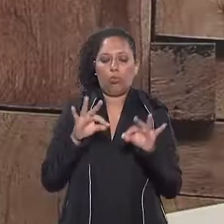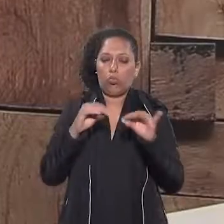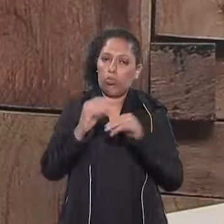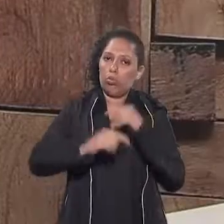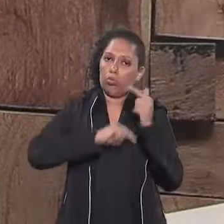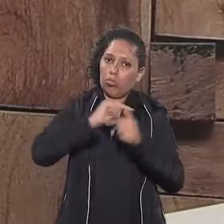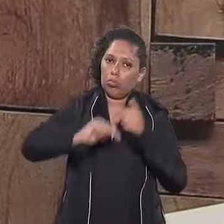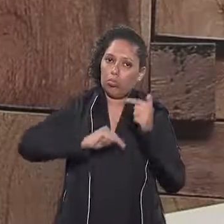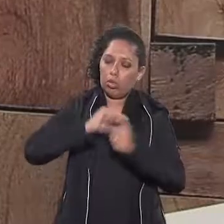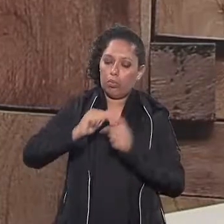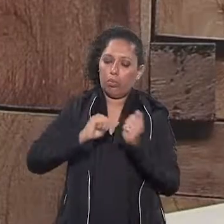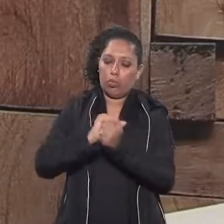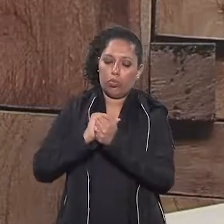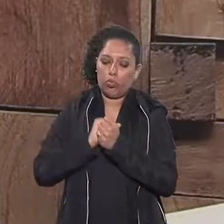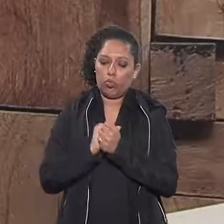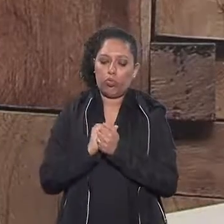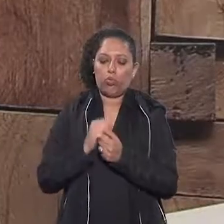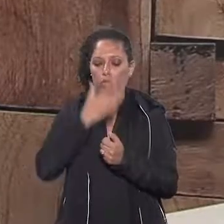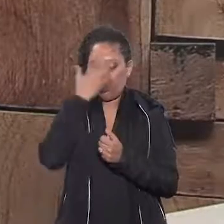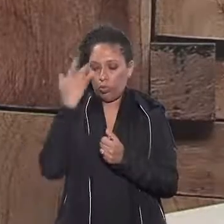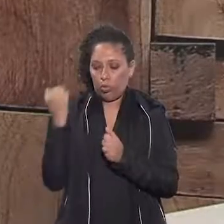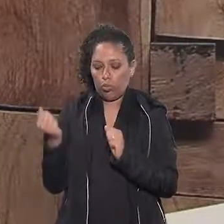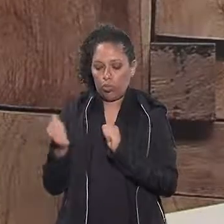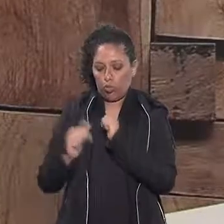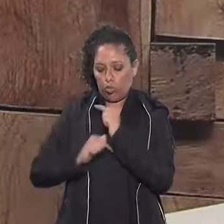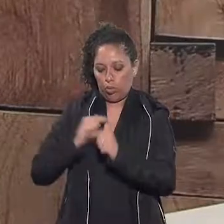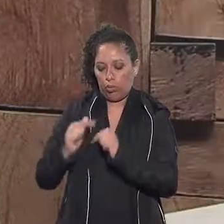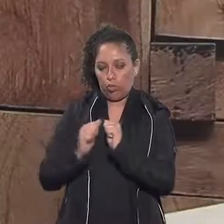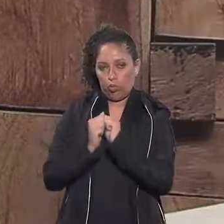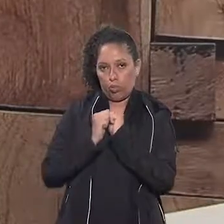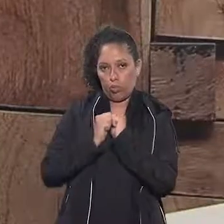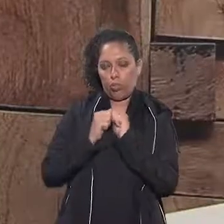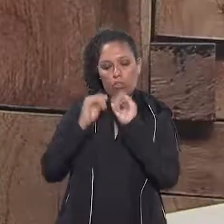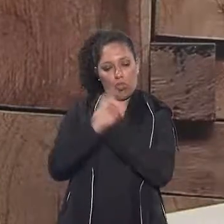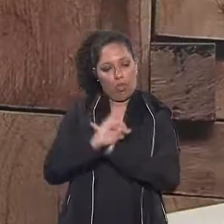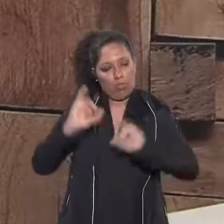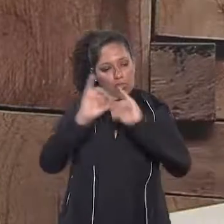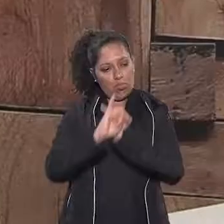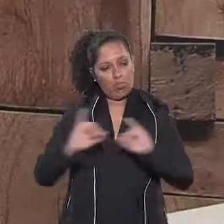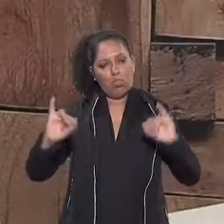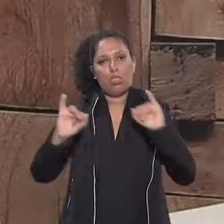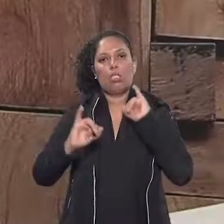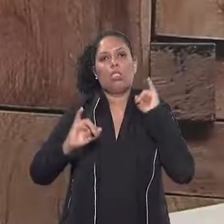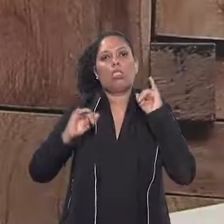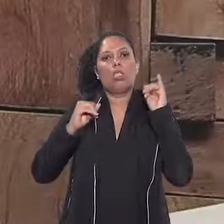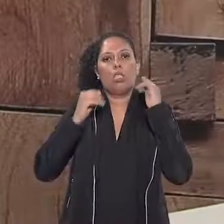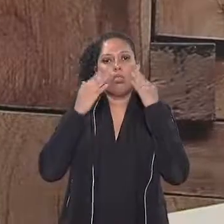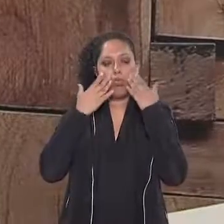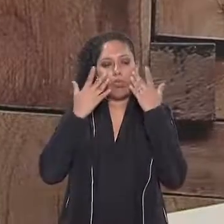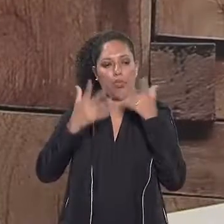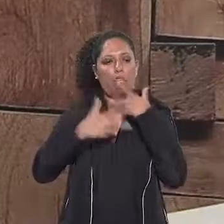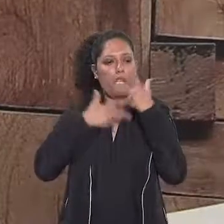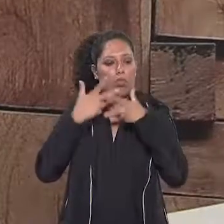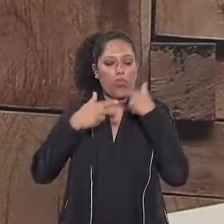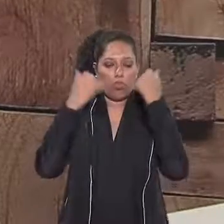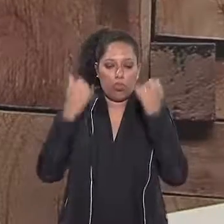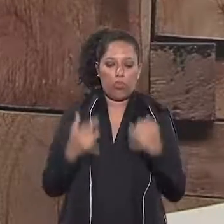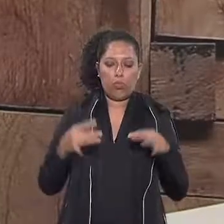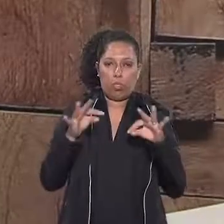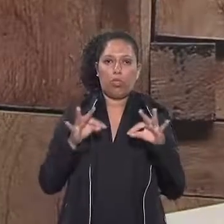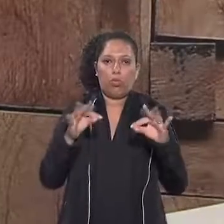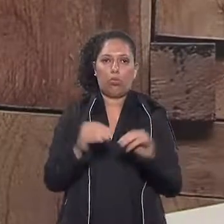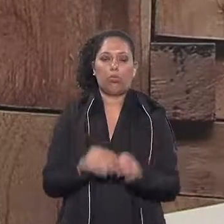trabalho, né, que junto com meus sócios de divulgar isso, de operacionalizar isso, de fazer